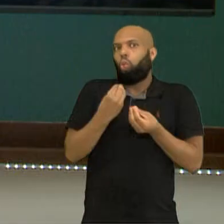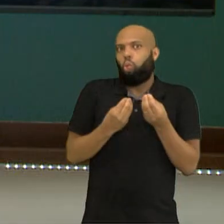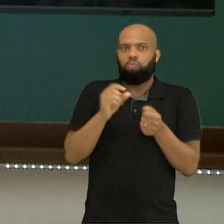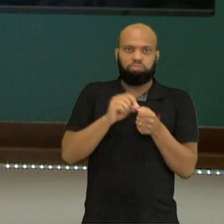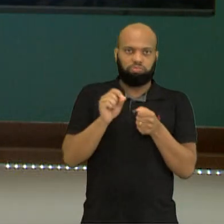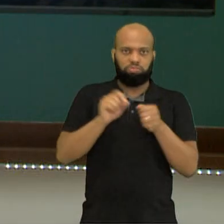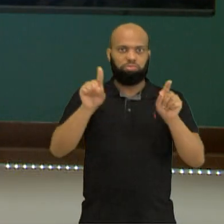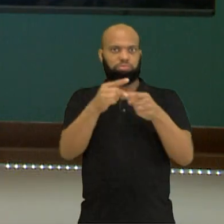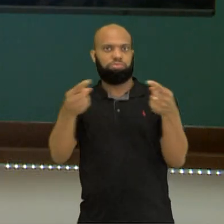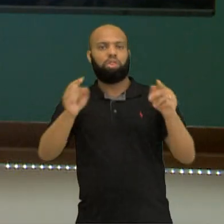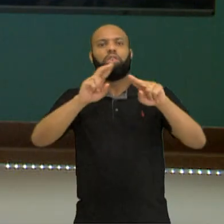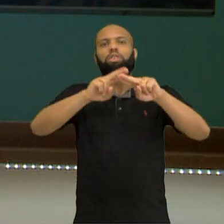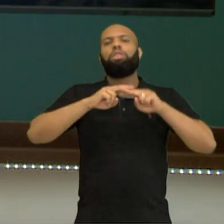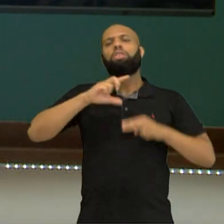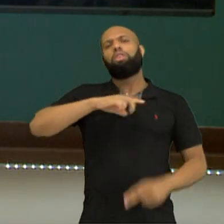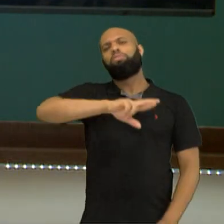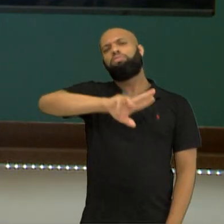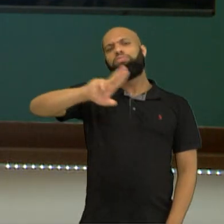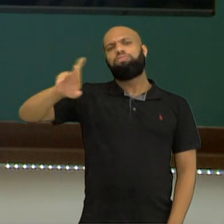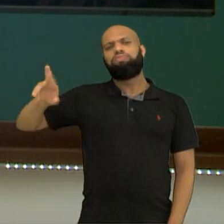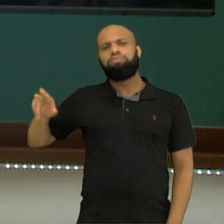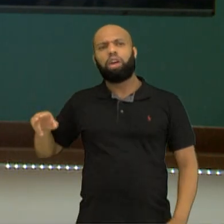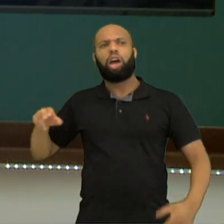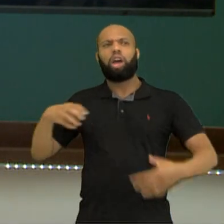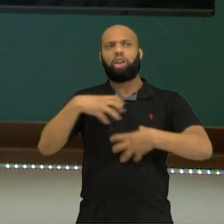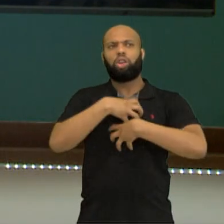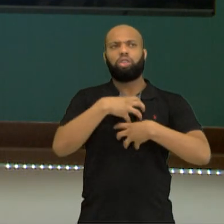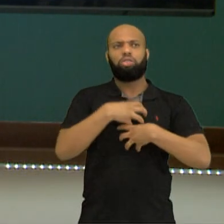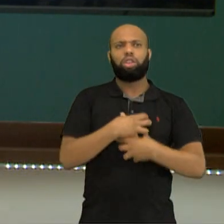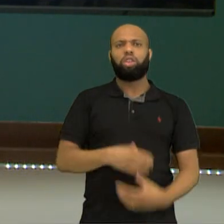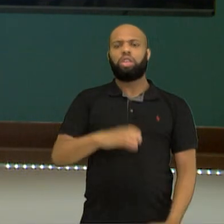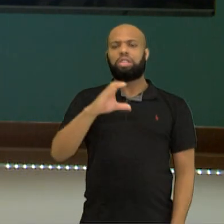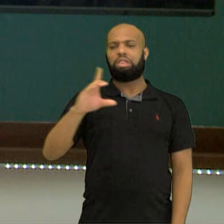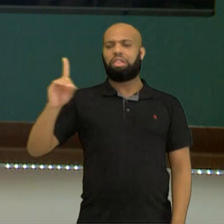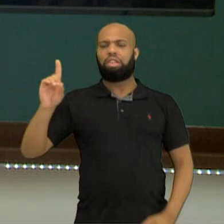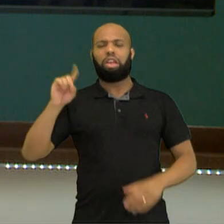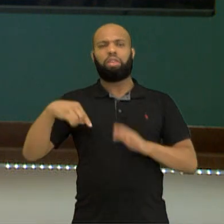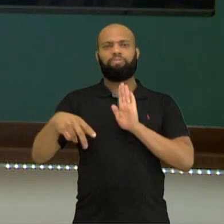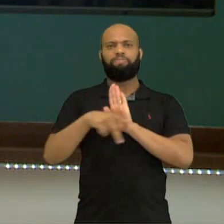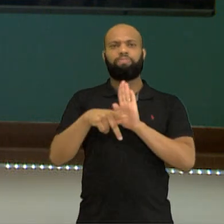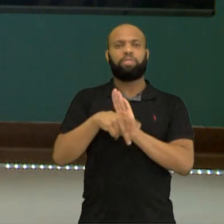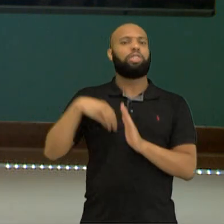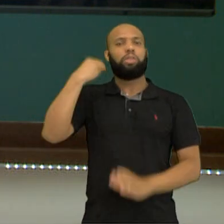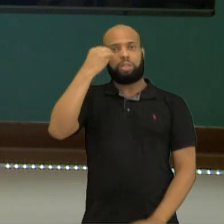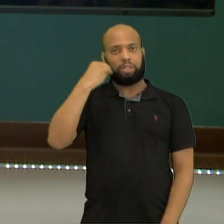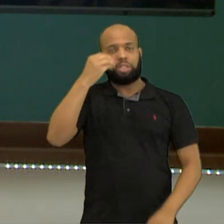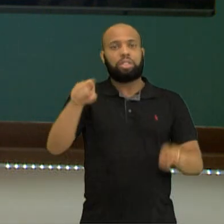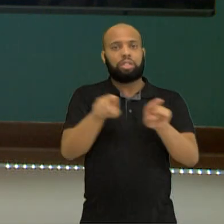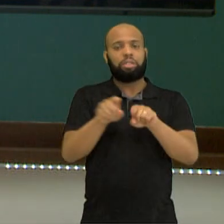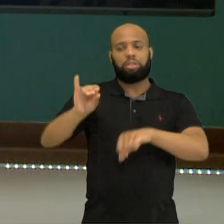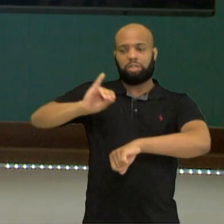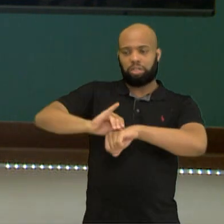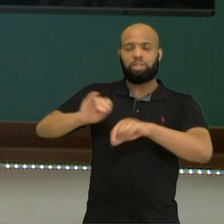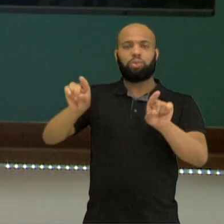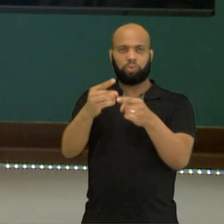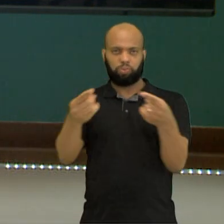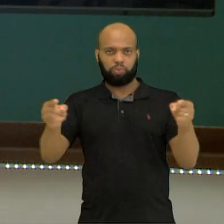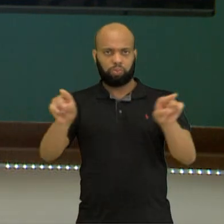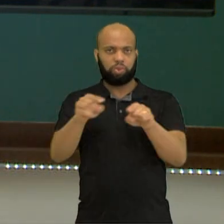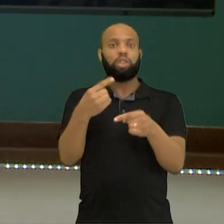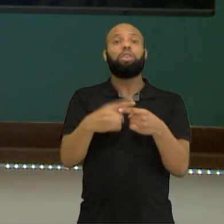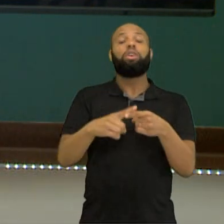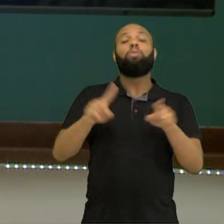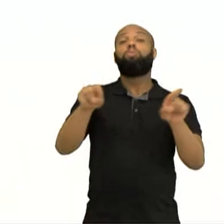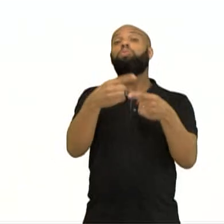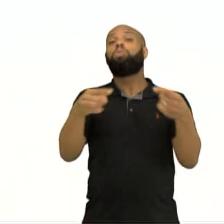Por isso, muitos álbuns são considerados experimentais, além de instrumentos musicais. A música